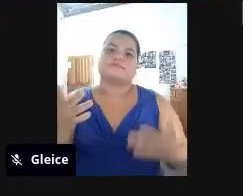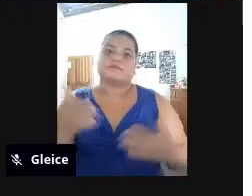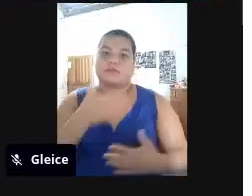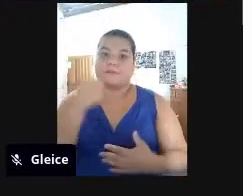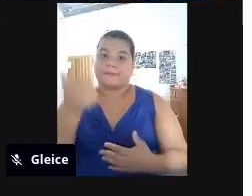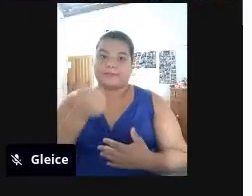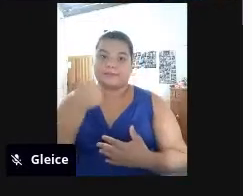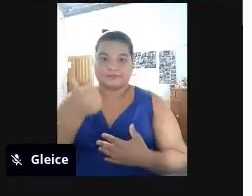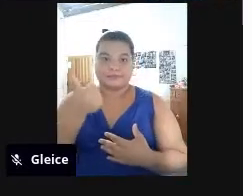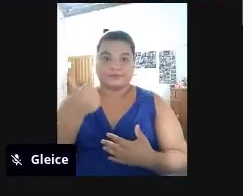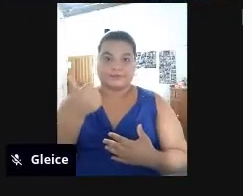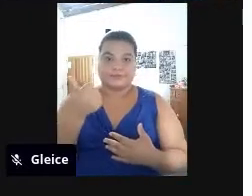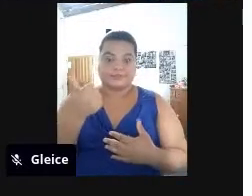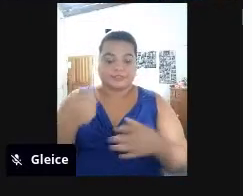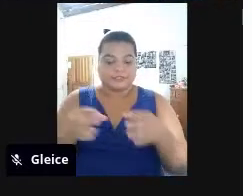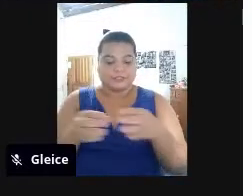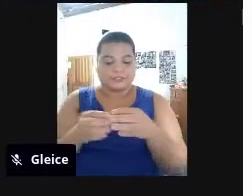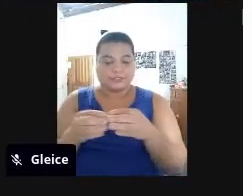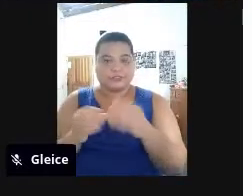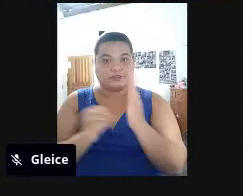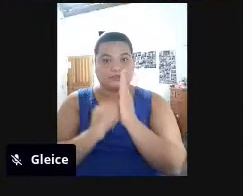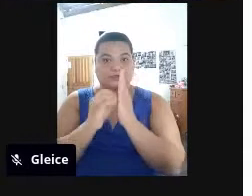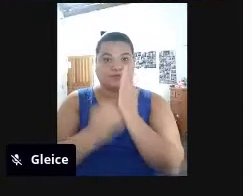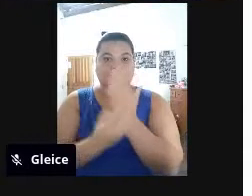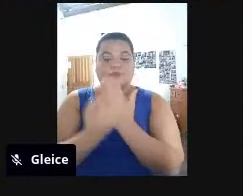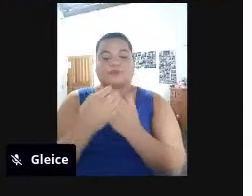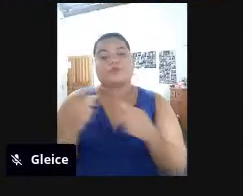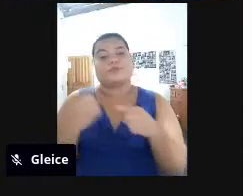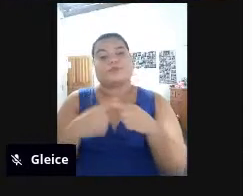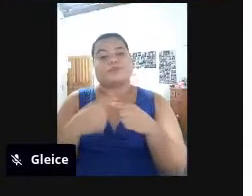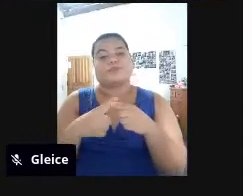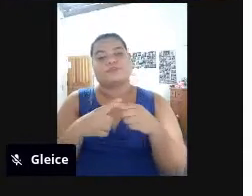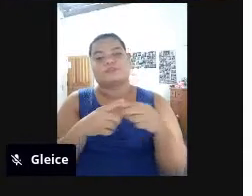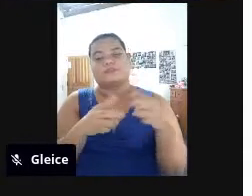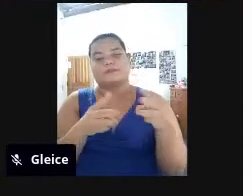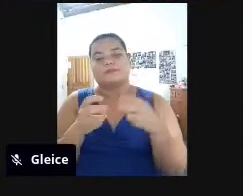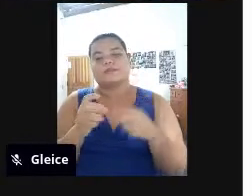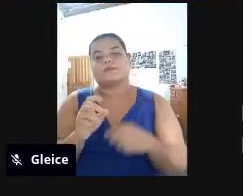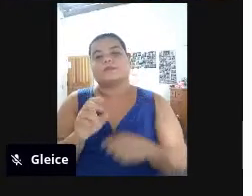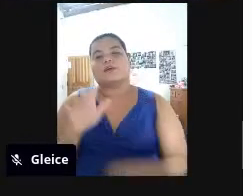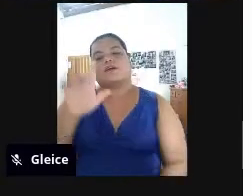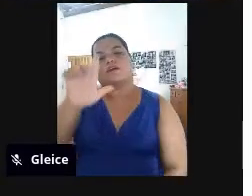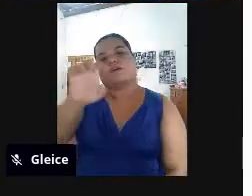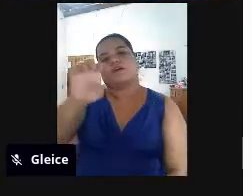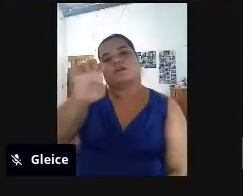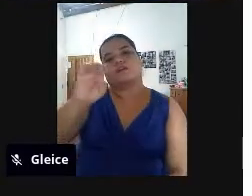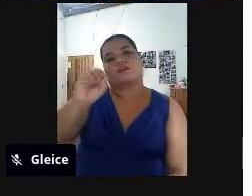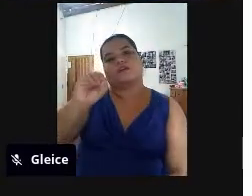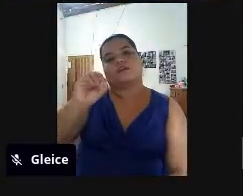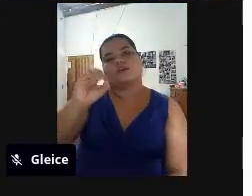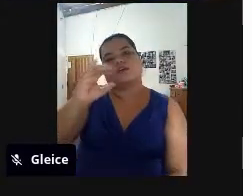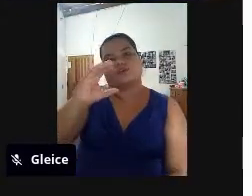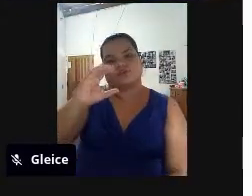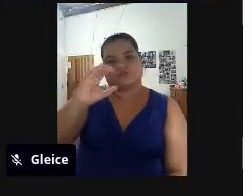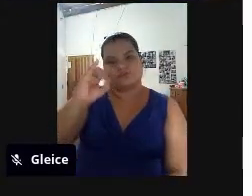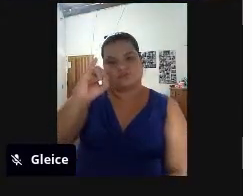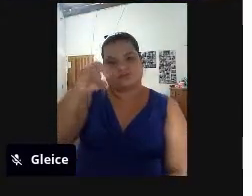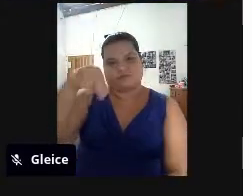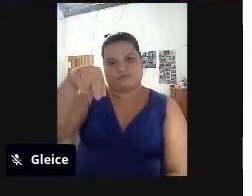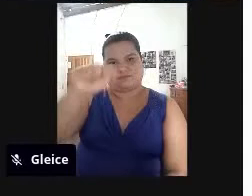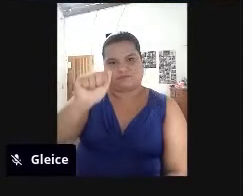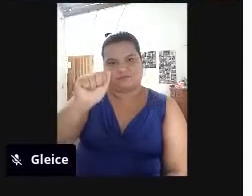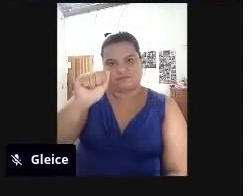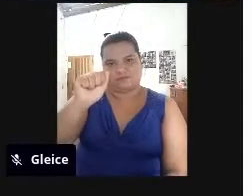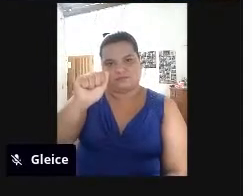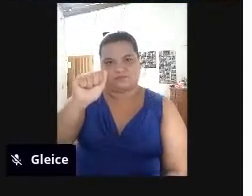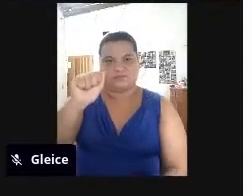leucina. Por que eu chamo a atenção da leucina? Porque a leucina é o aminoácido que vai ativar